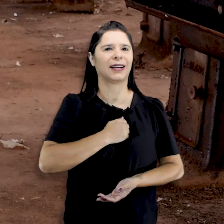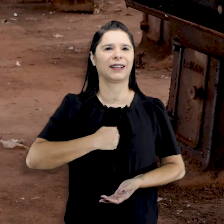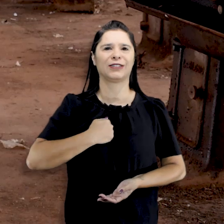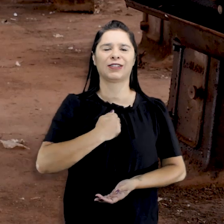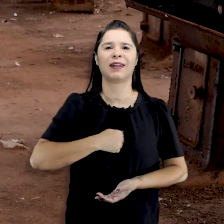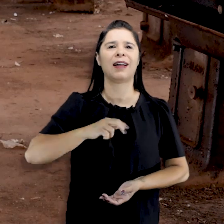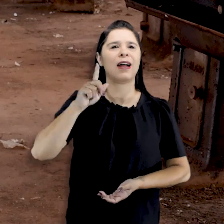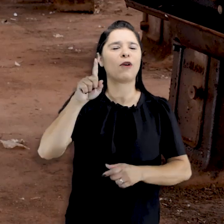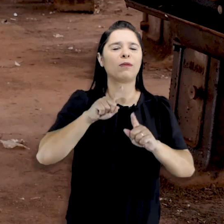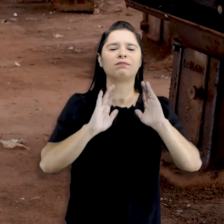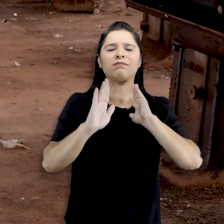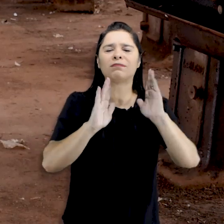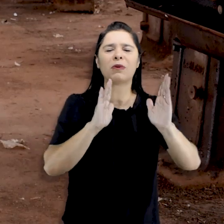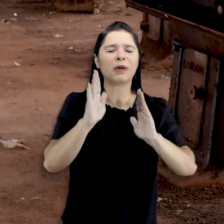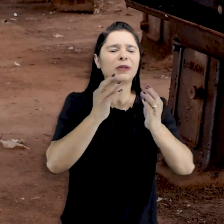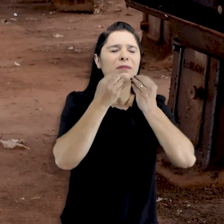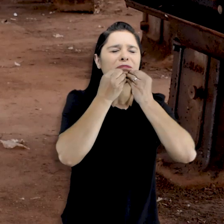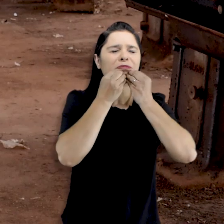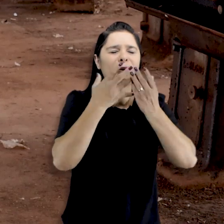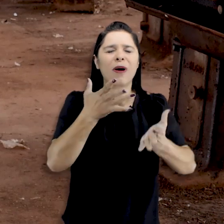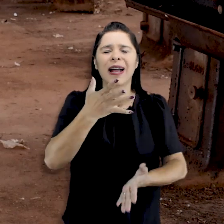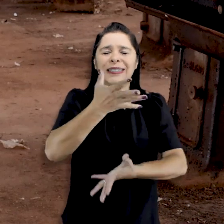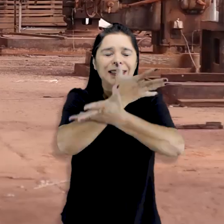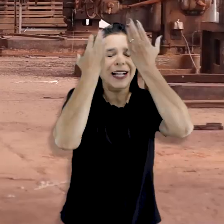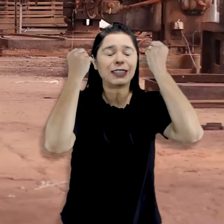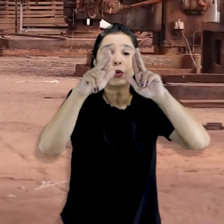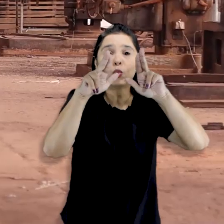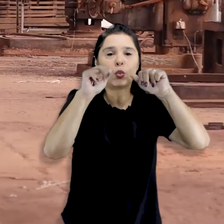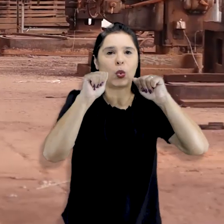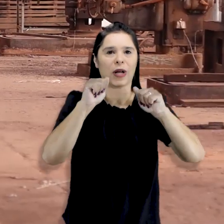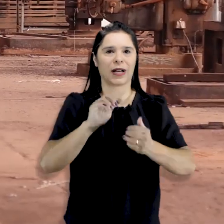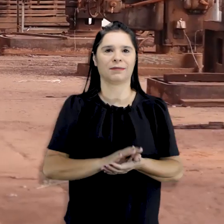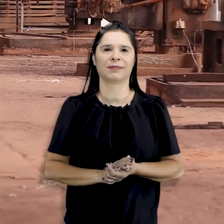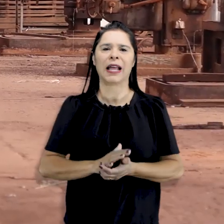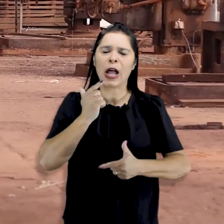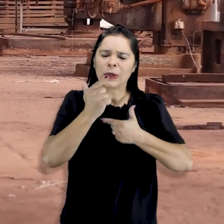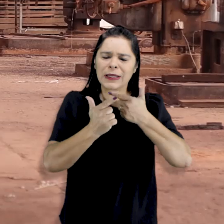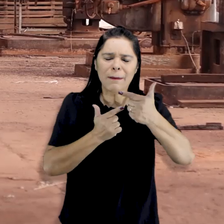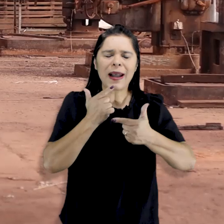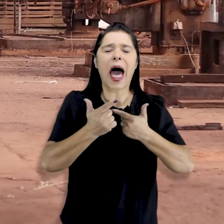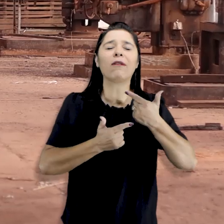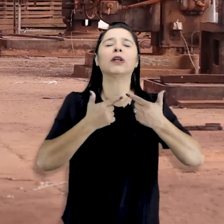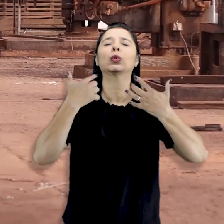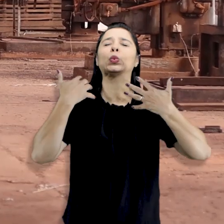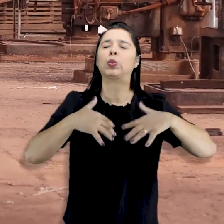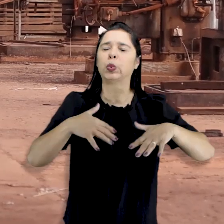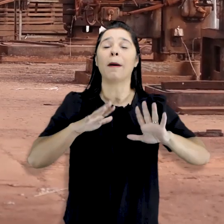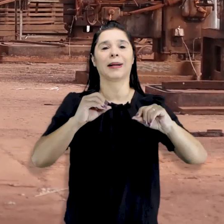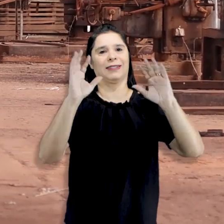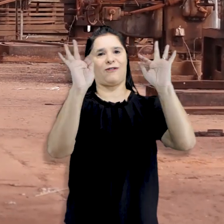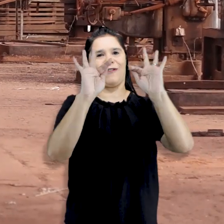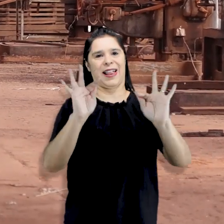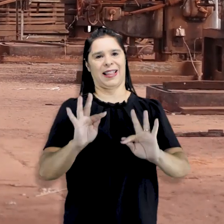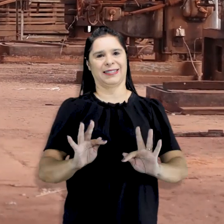um tempo bom que a gente não esquece. Viu? Trabalhava, mas trabalhava satisfeito,